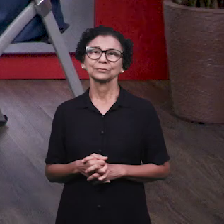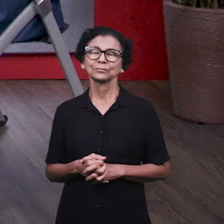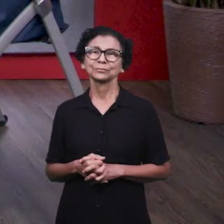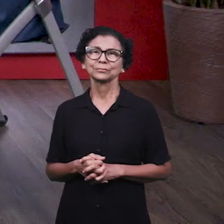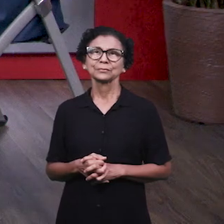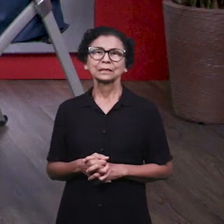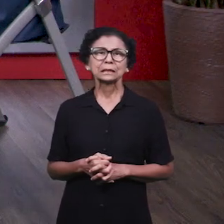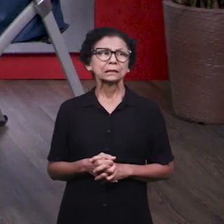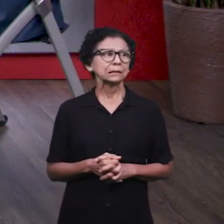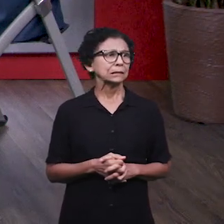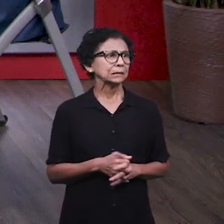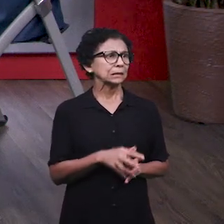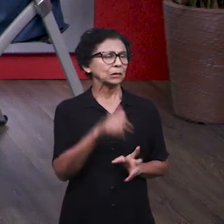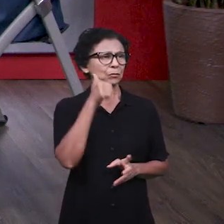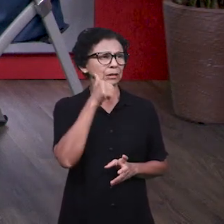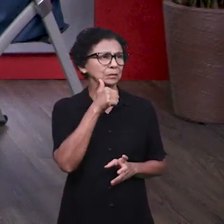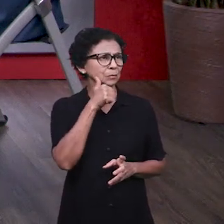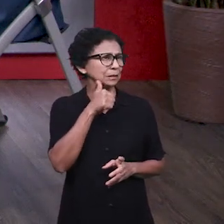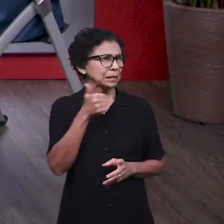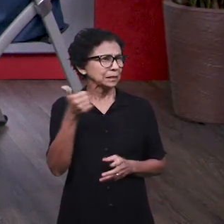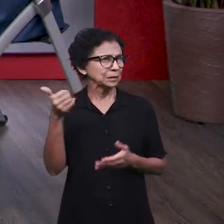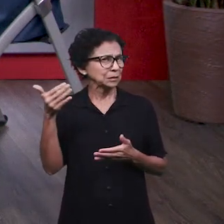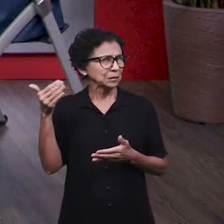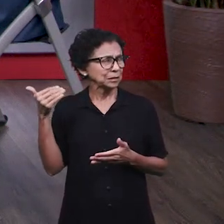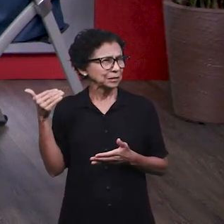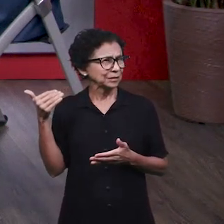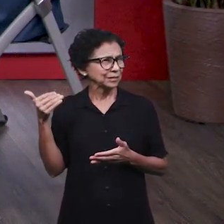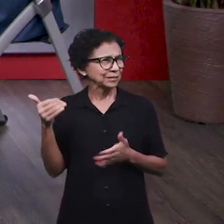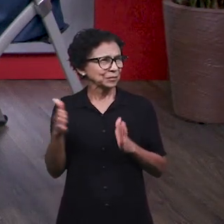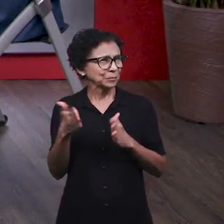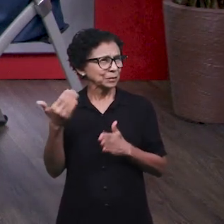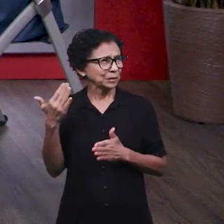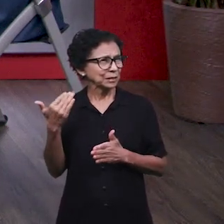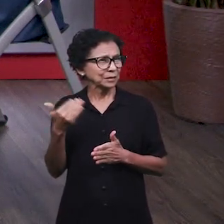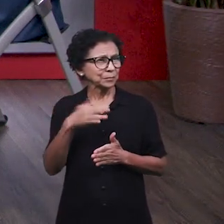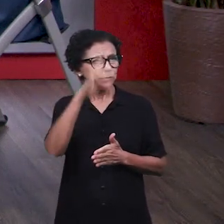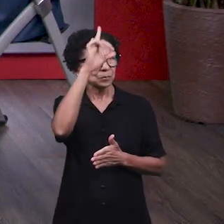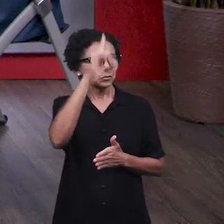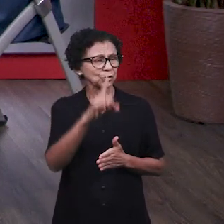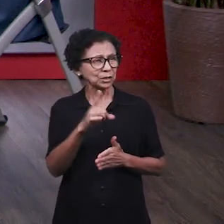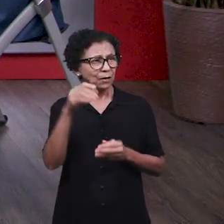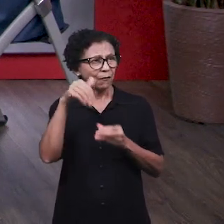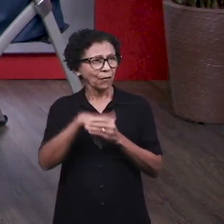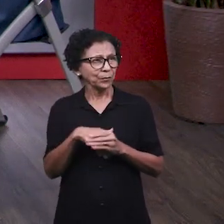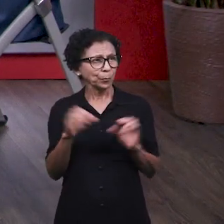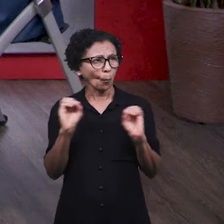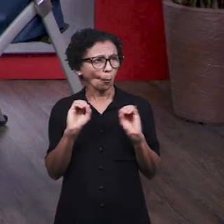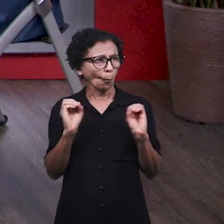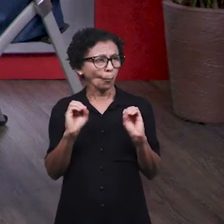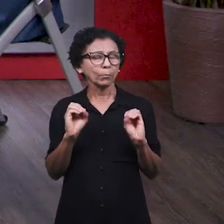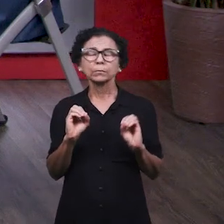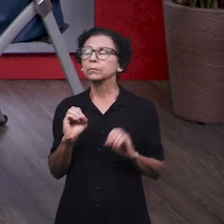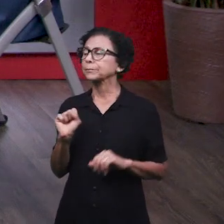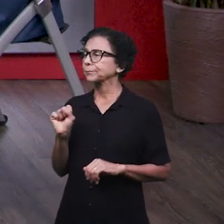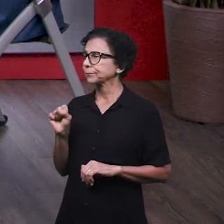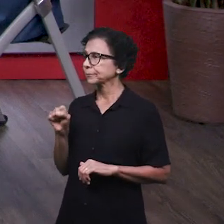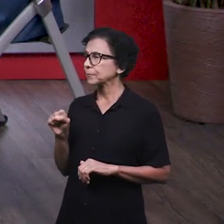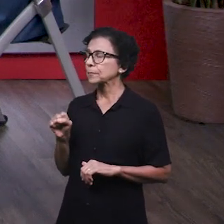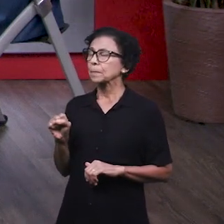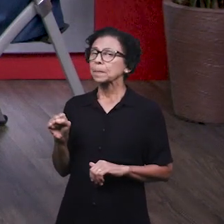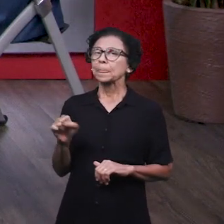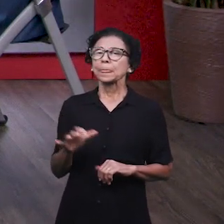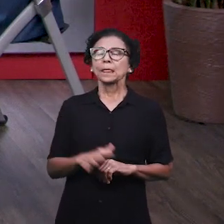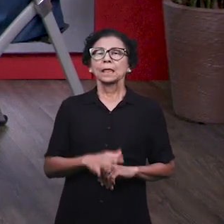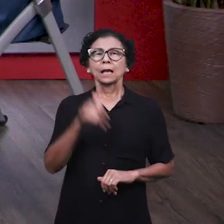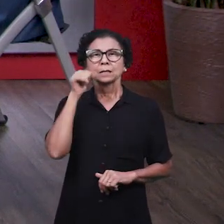mulheres não tinham nem a possibilidade de votar e ser votadas. Né? Exatamente. E toda essa luta nossa,